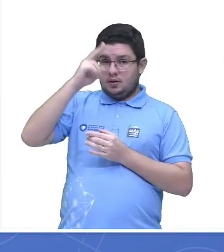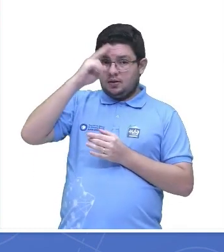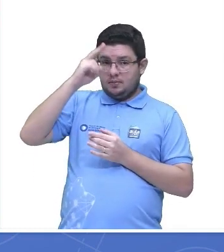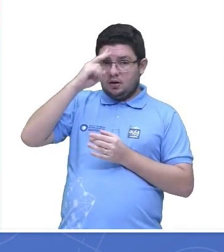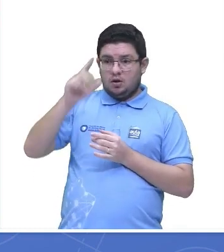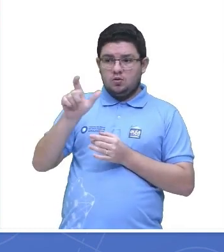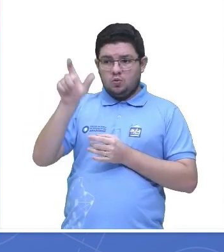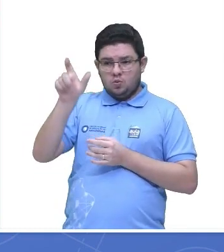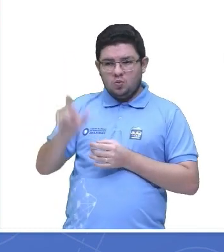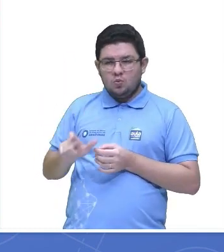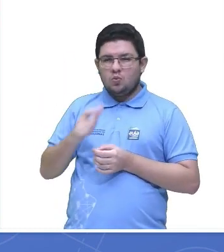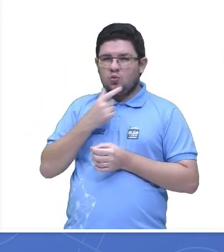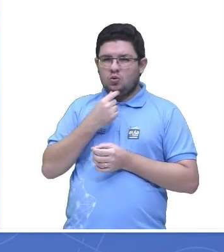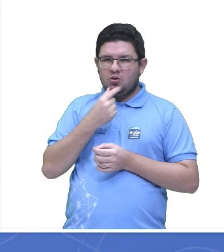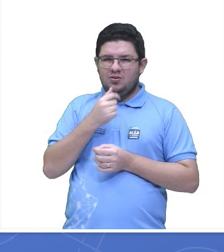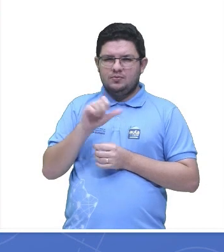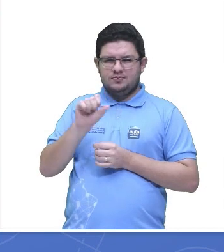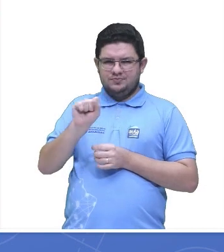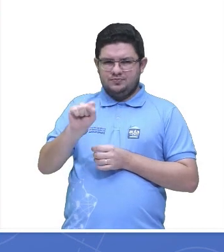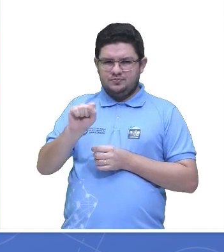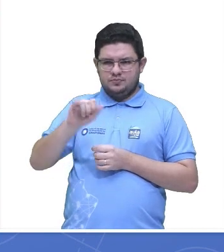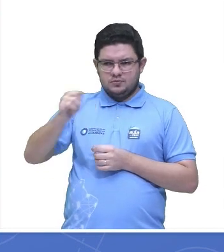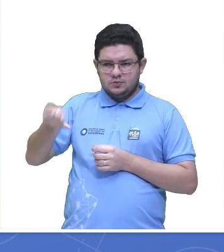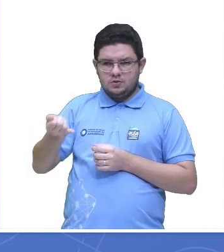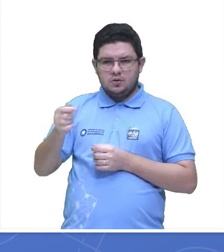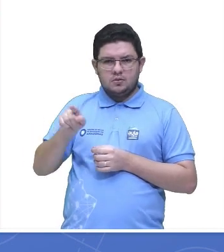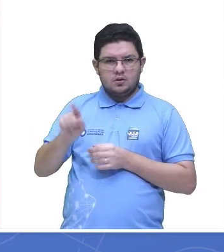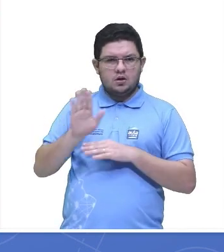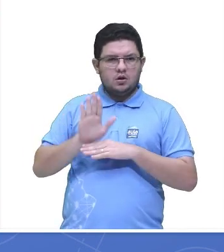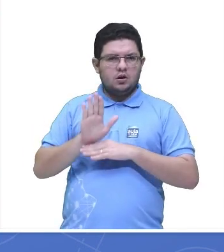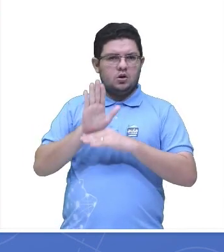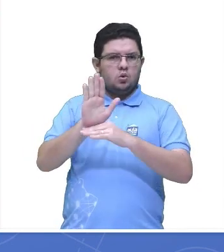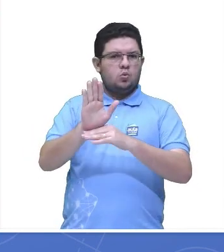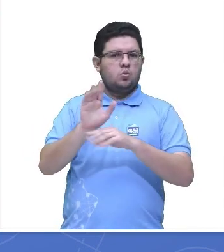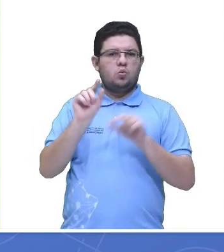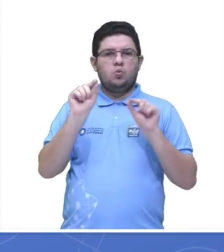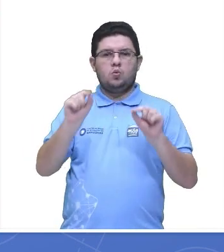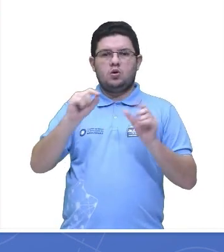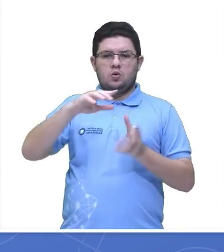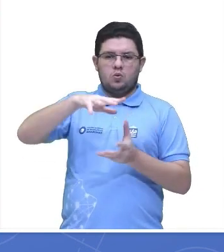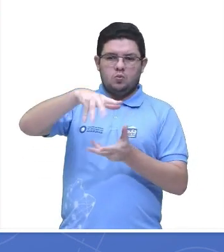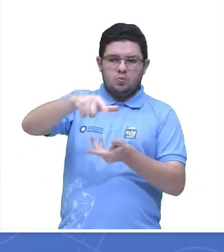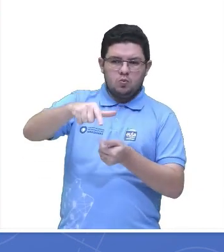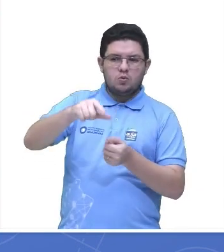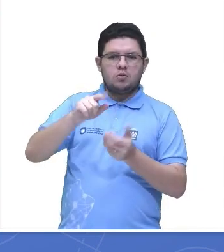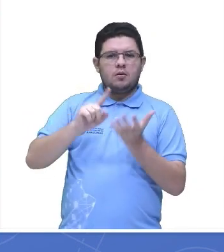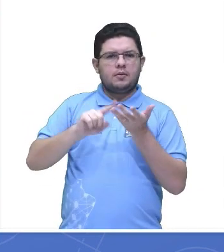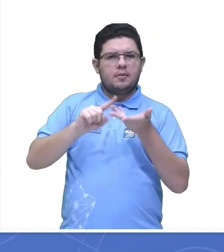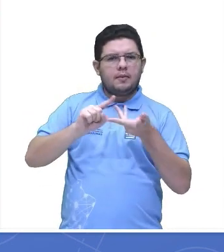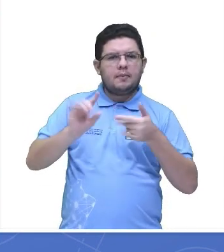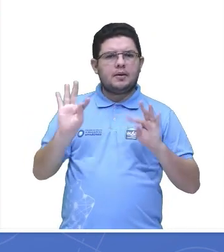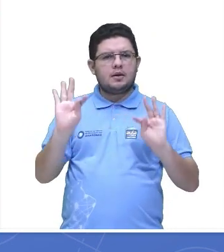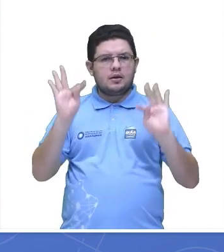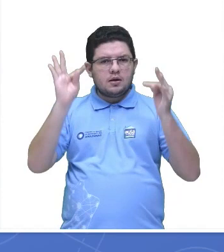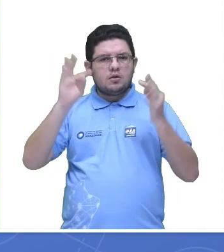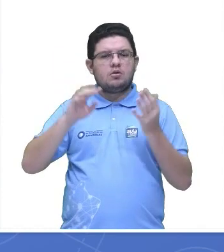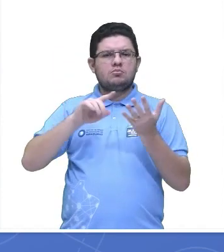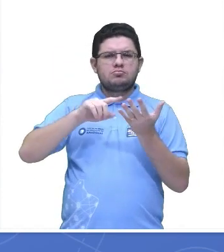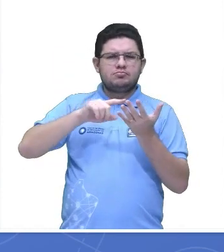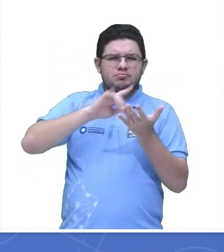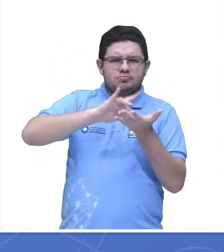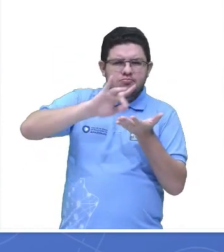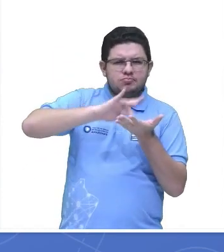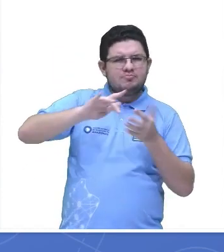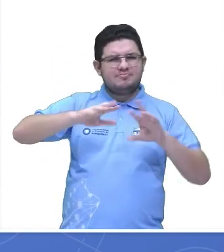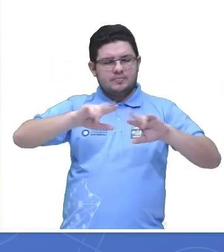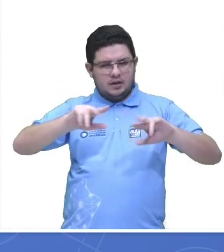Steve Jobs enaltecer sua contribuição para o mundo digital, e de fato ele o fez. Então, parabéns aí a todos os alunos que